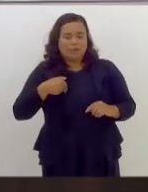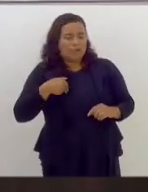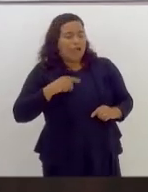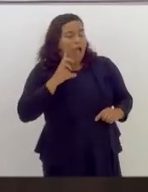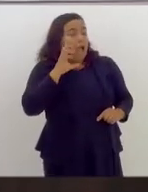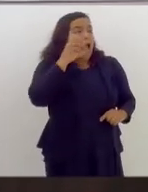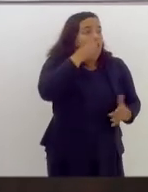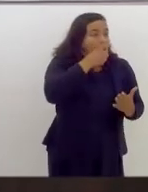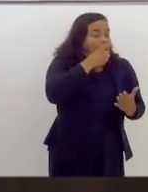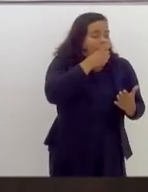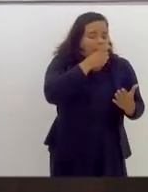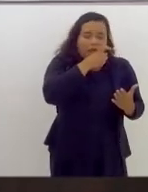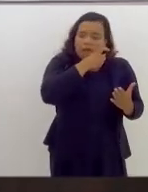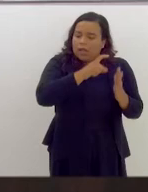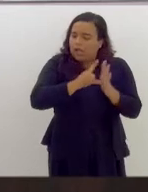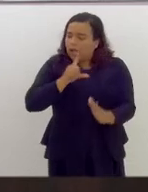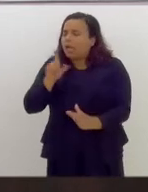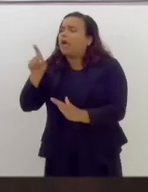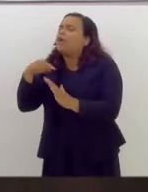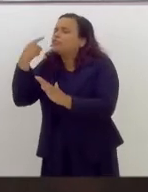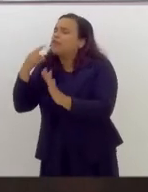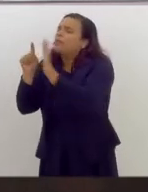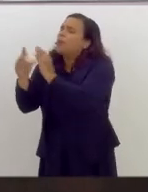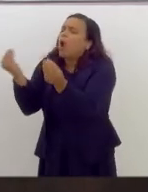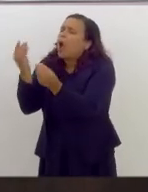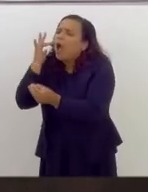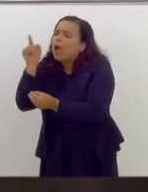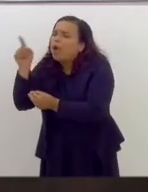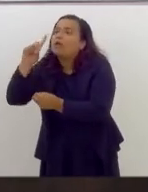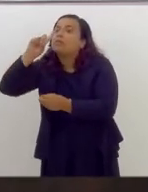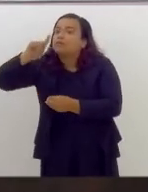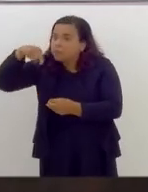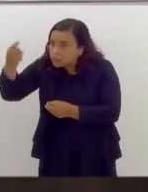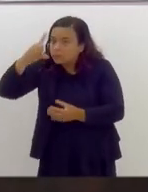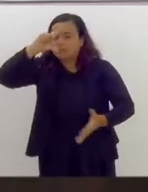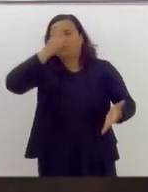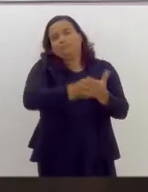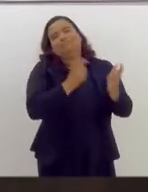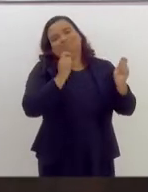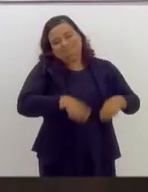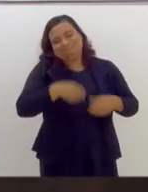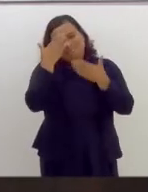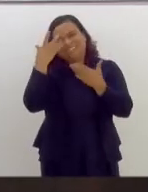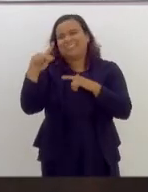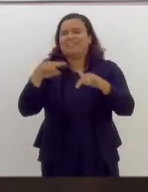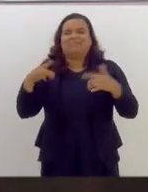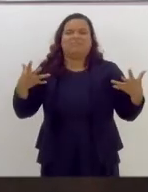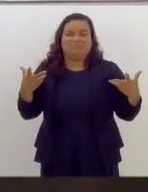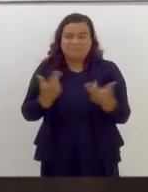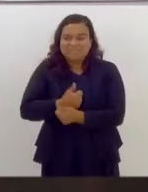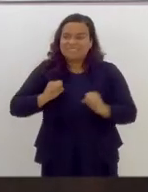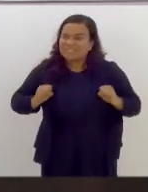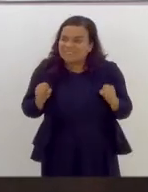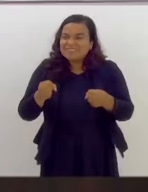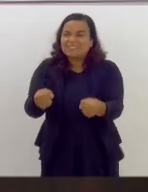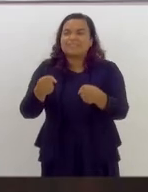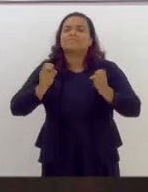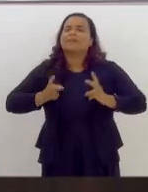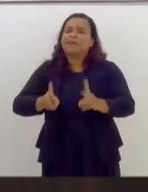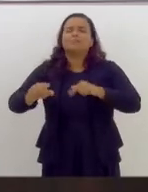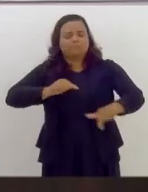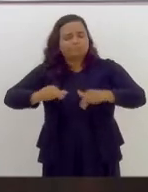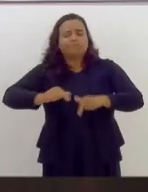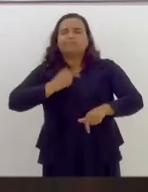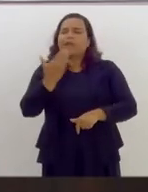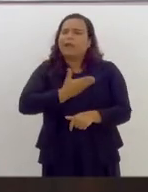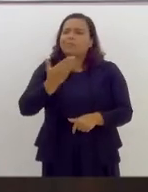antes consultar o advogado. Obrigado pelo carinho, obrigado pelo seu trabalho, por tudo aquilo que você tem feito. Esses